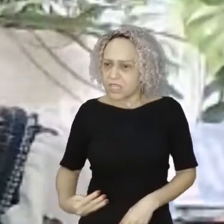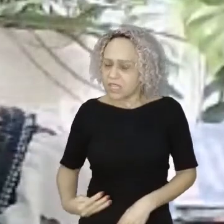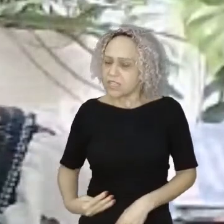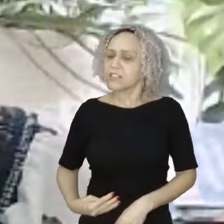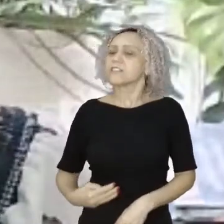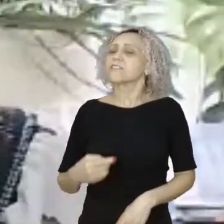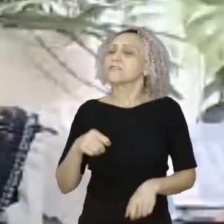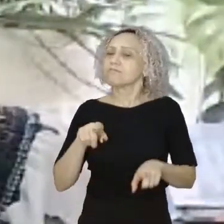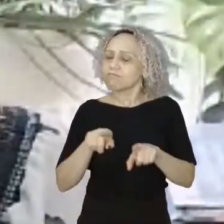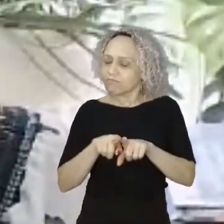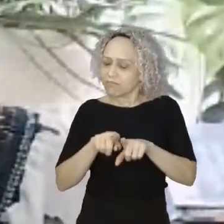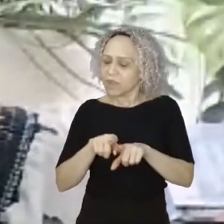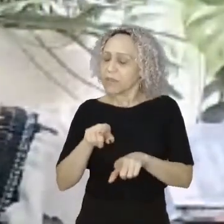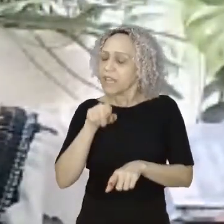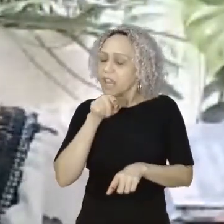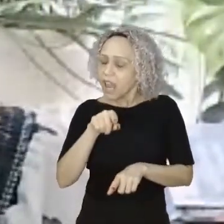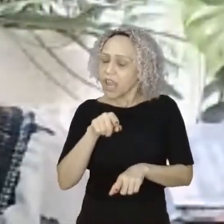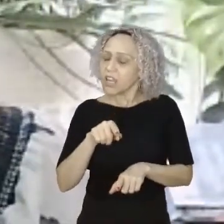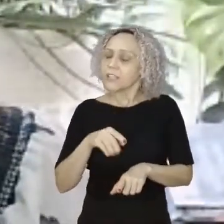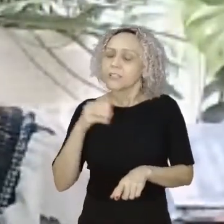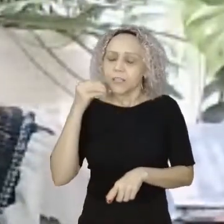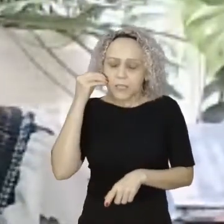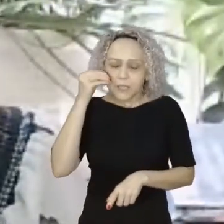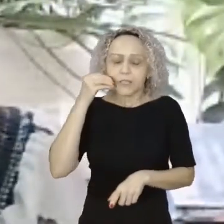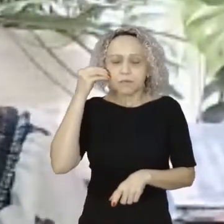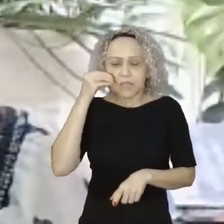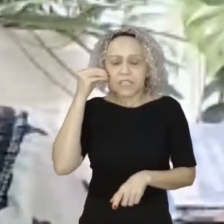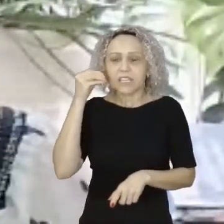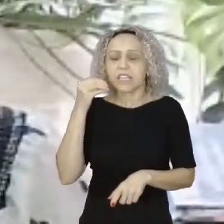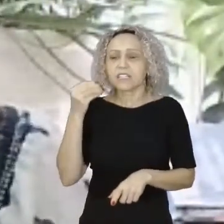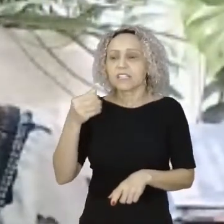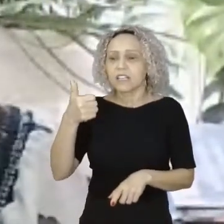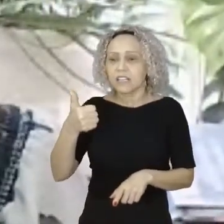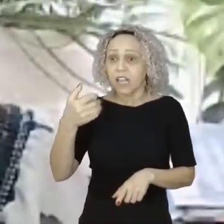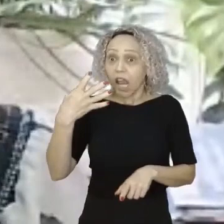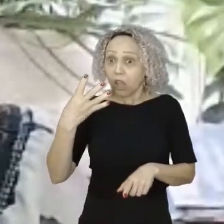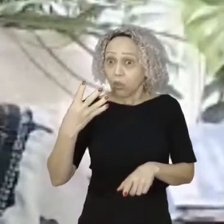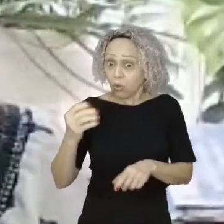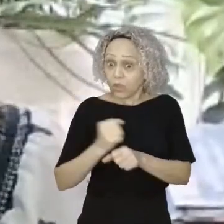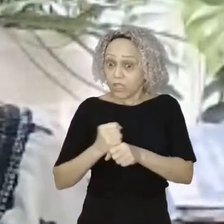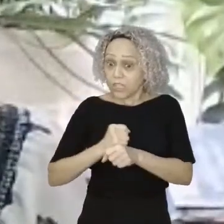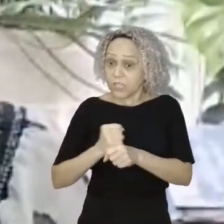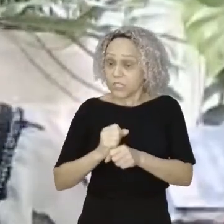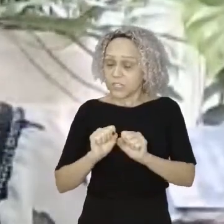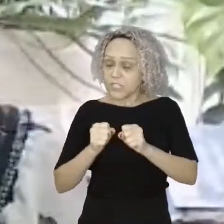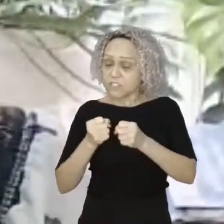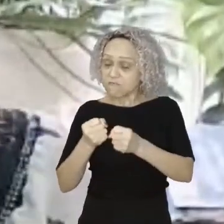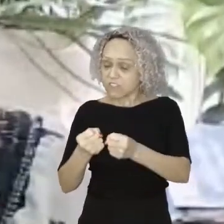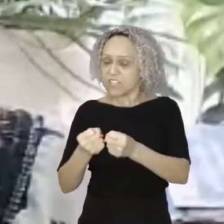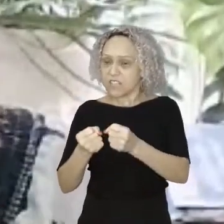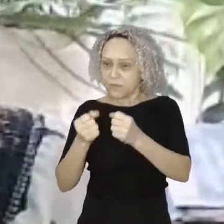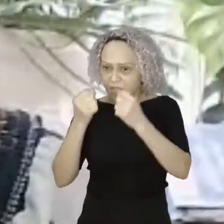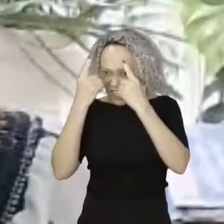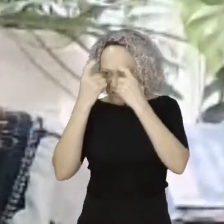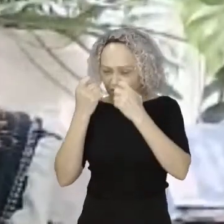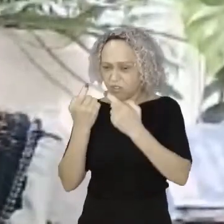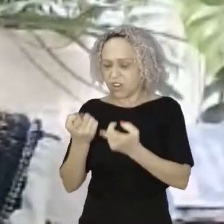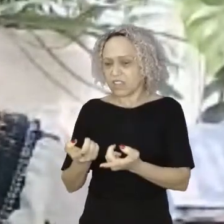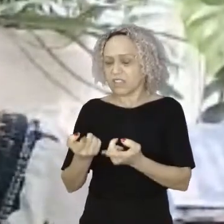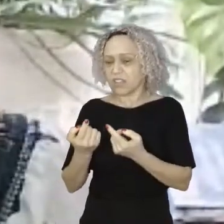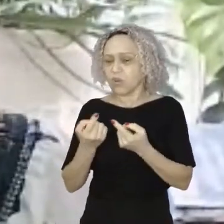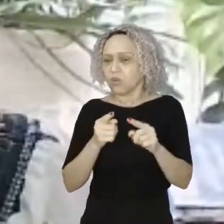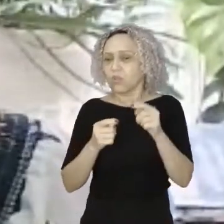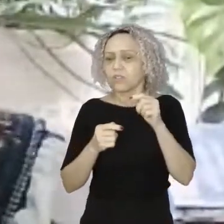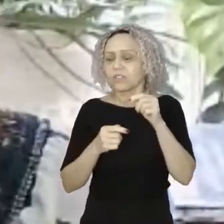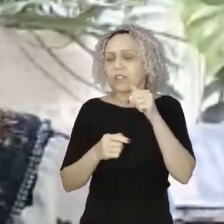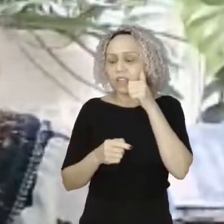14 anos, né, de secretária nacional de enfrentamento à violência. Então, ela traz esse tema, o Ministério das Mulheres